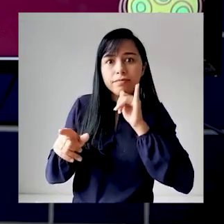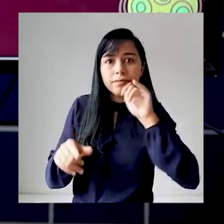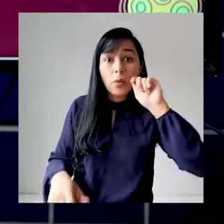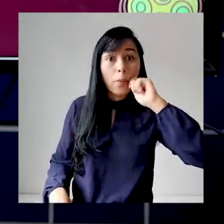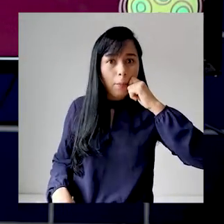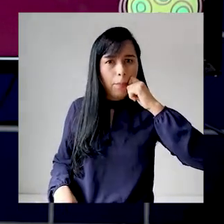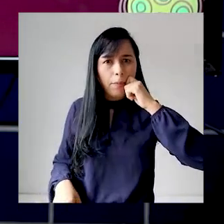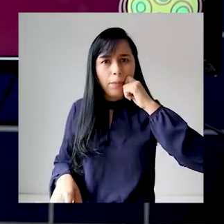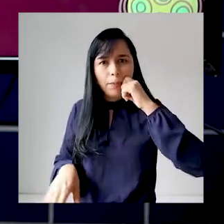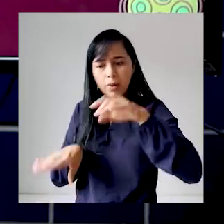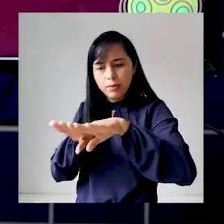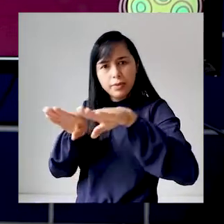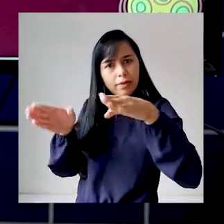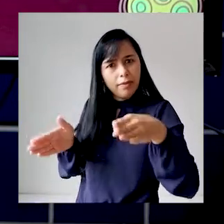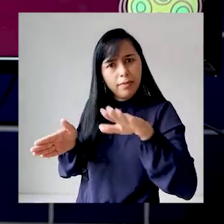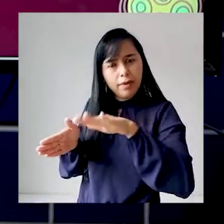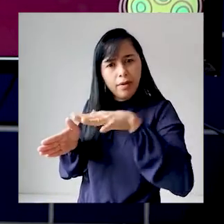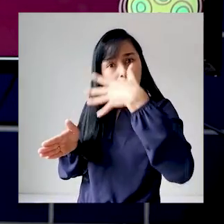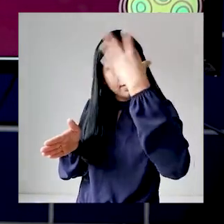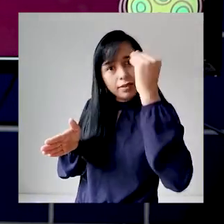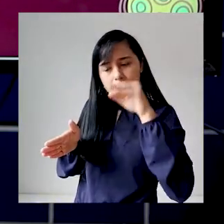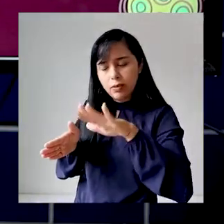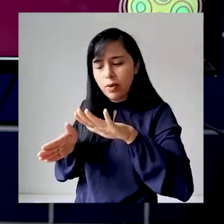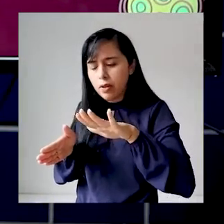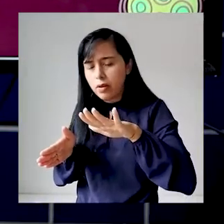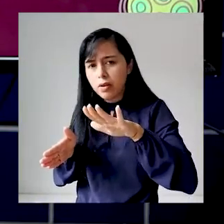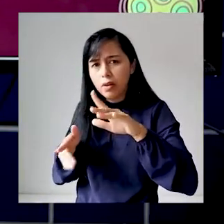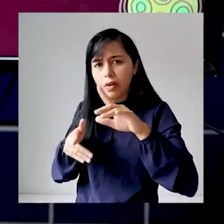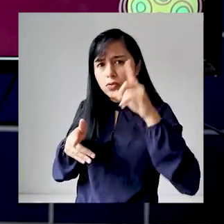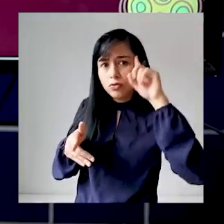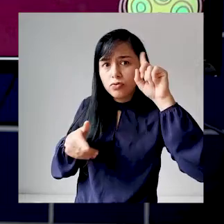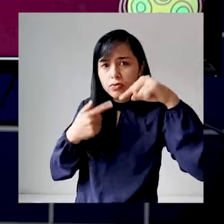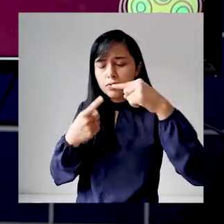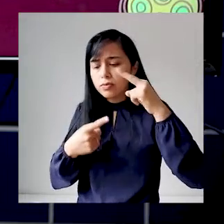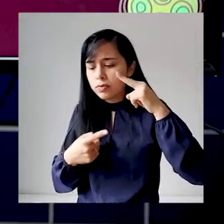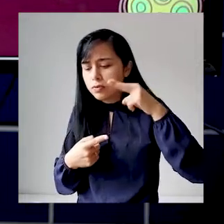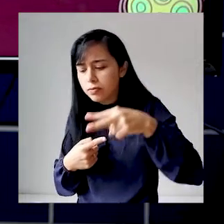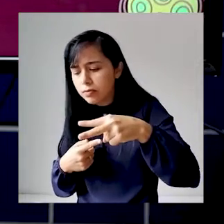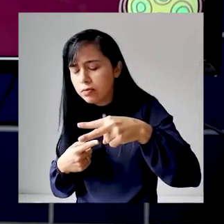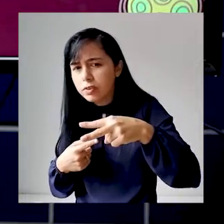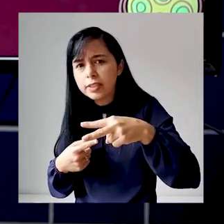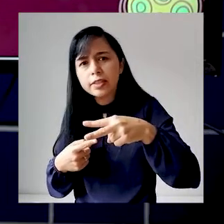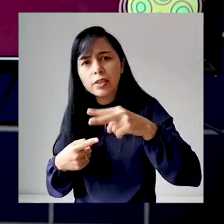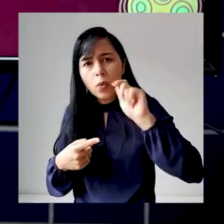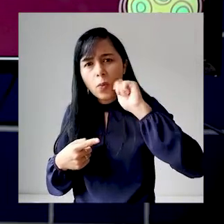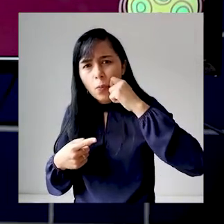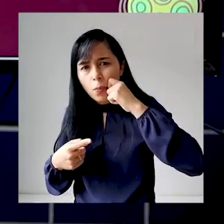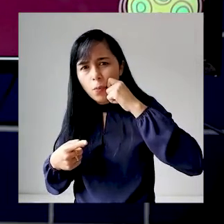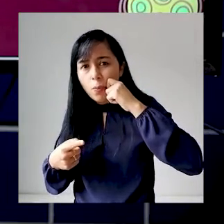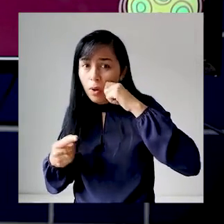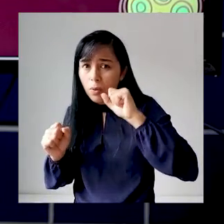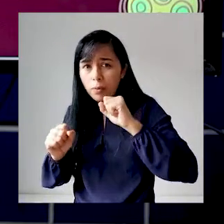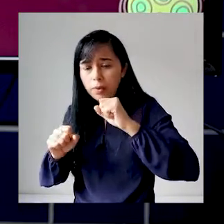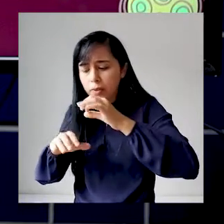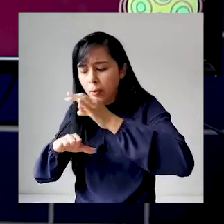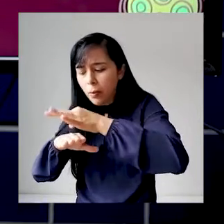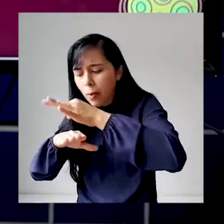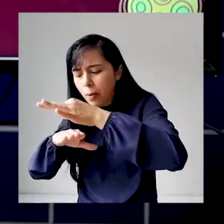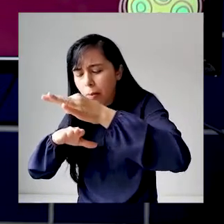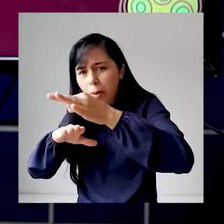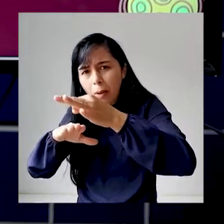que você esquece sobre a mesa ou esquece sobre a pia. E no outro dia, se você observar, pode